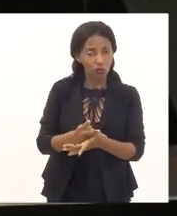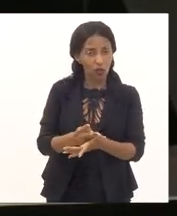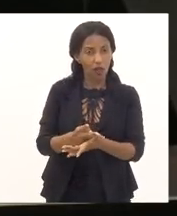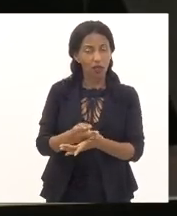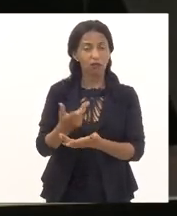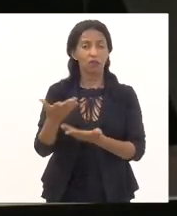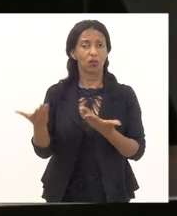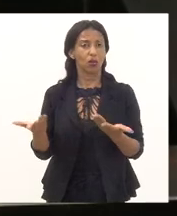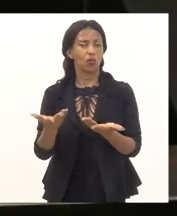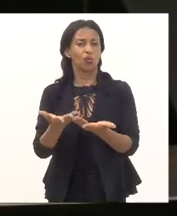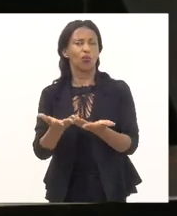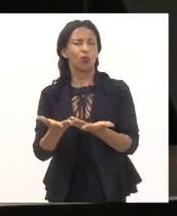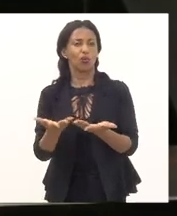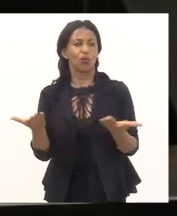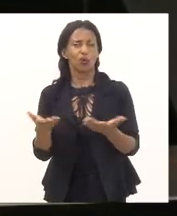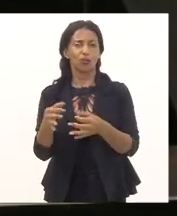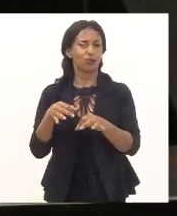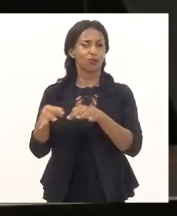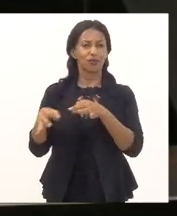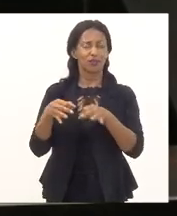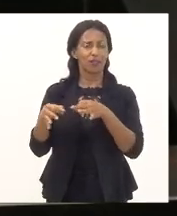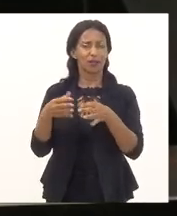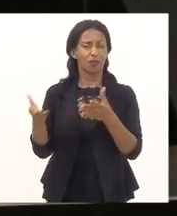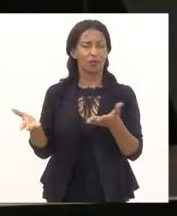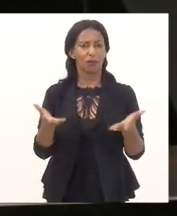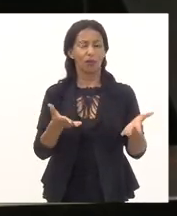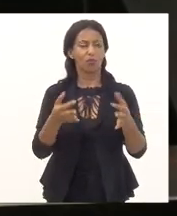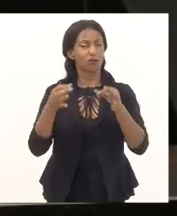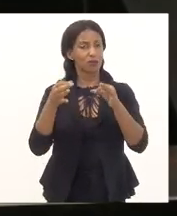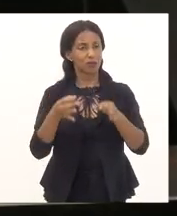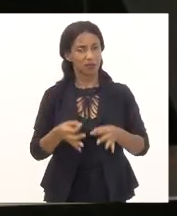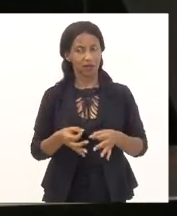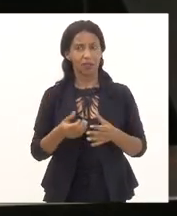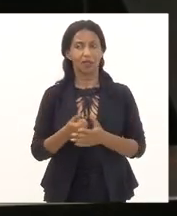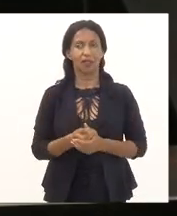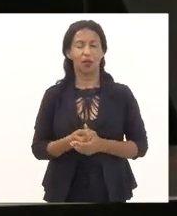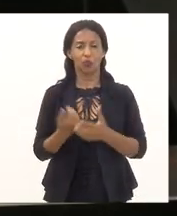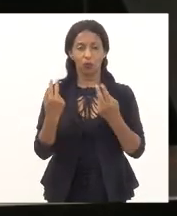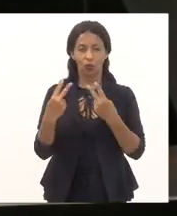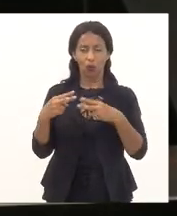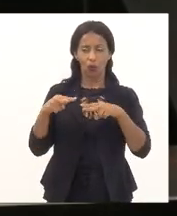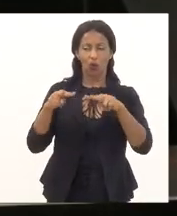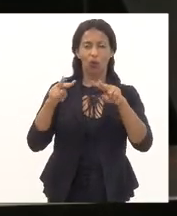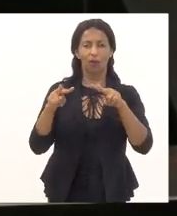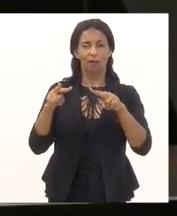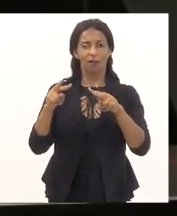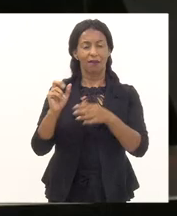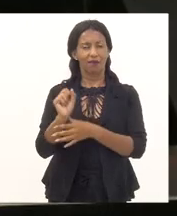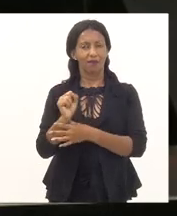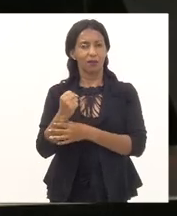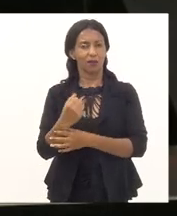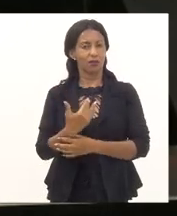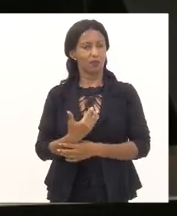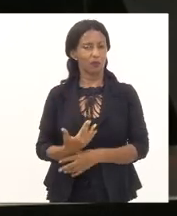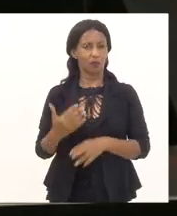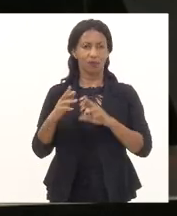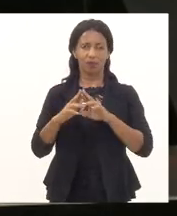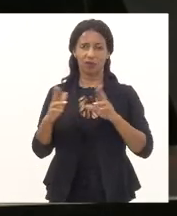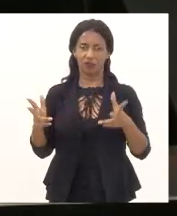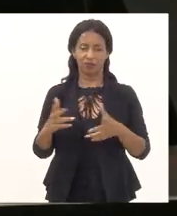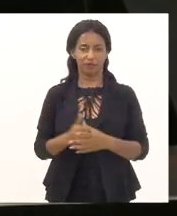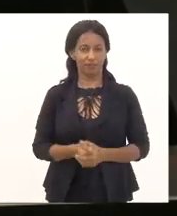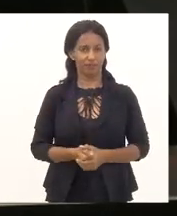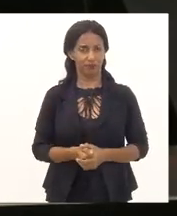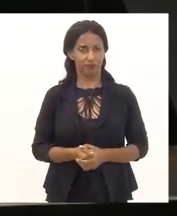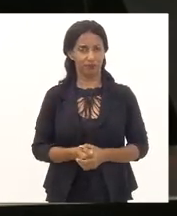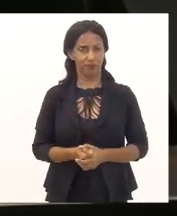não seria um projeto. Hoje, com certeza, o olhar da segurança pública seria diferente.